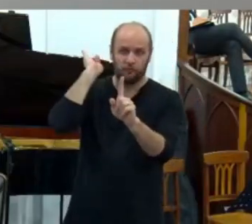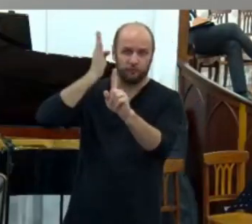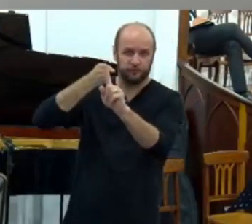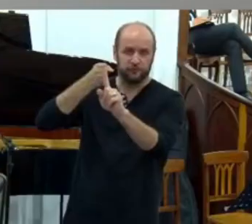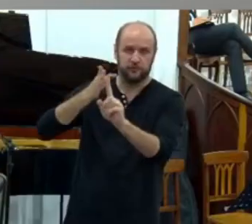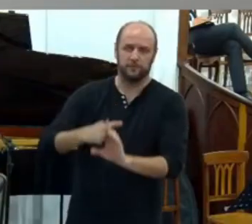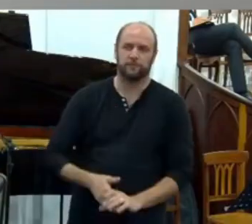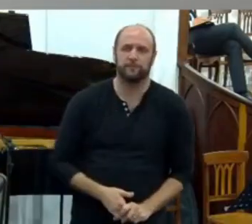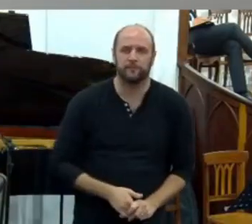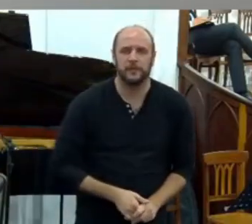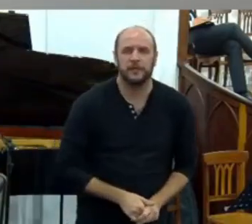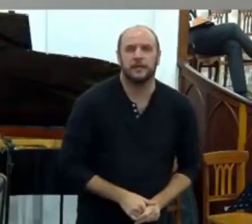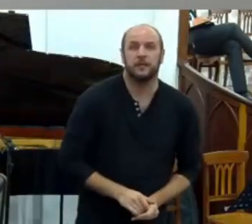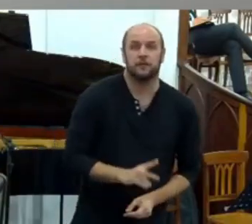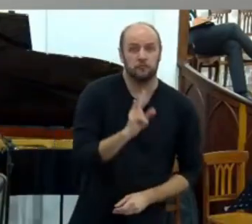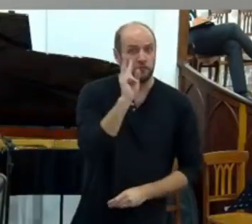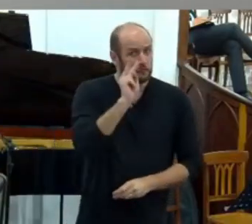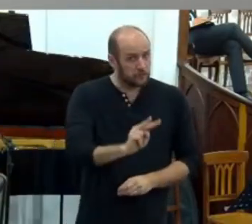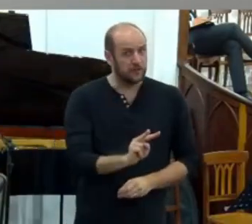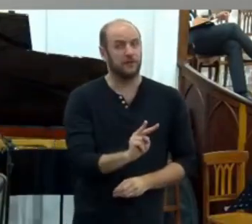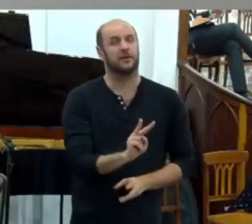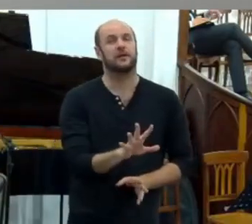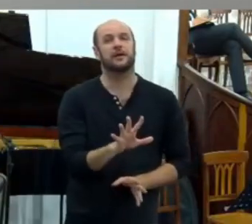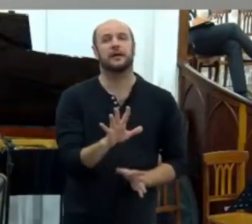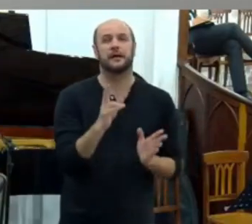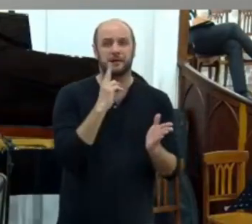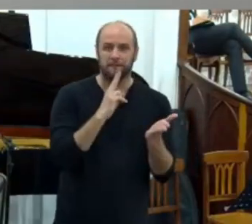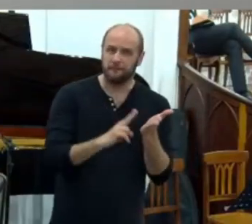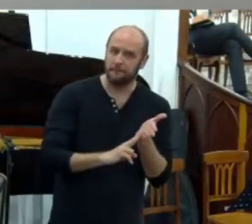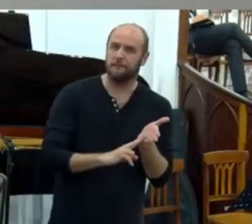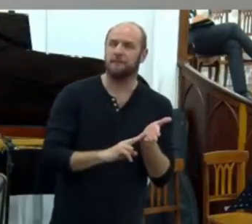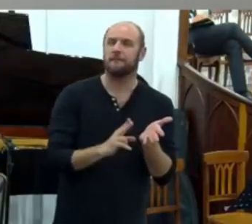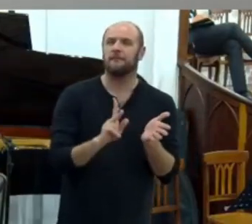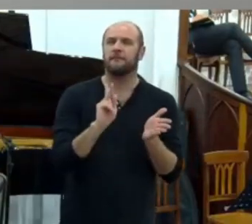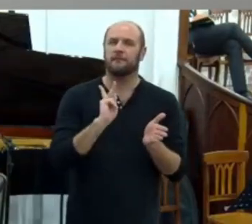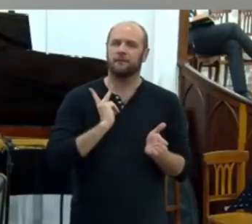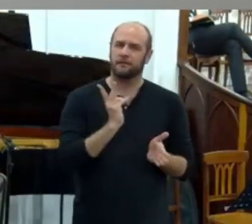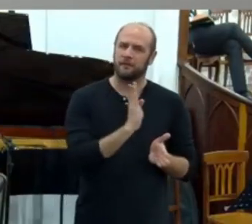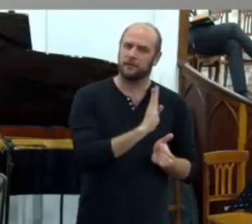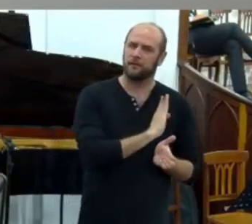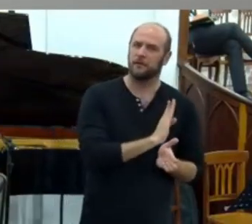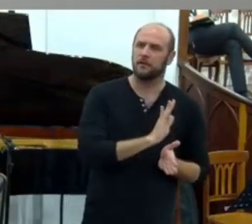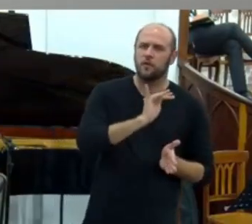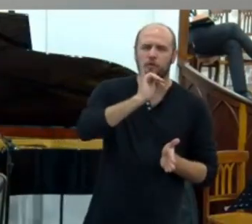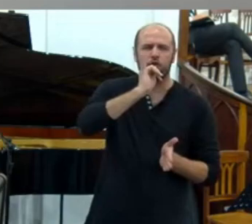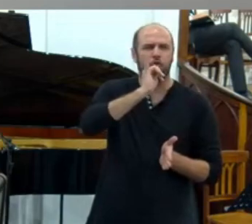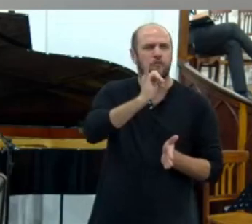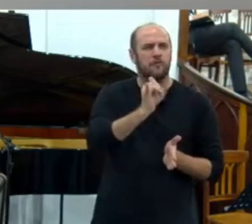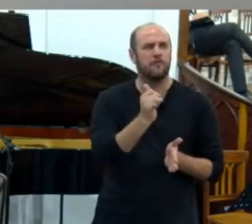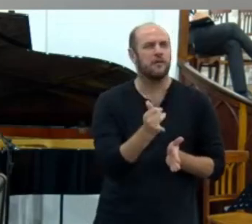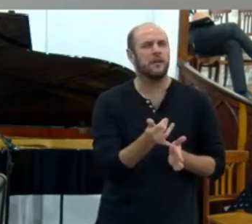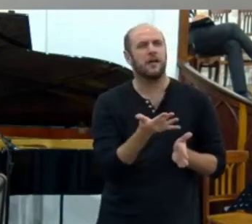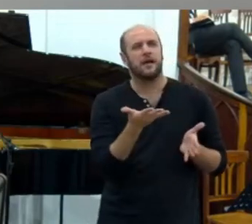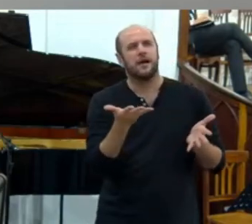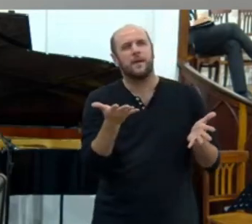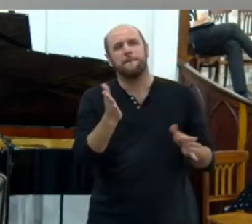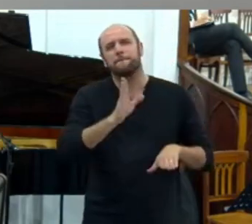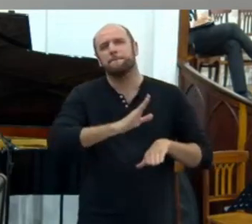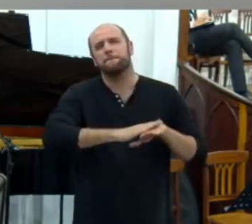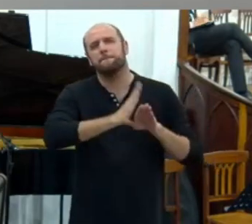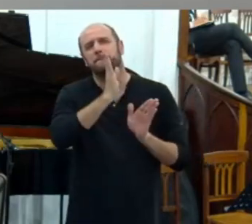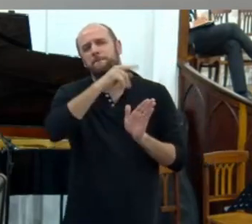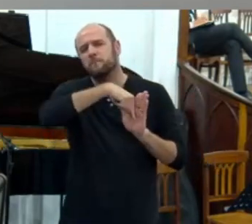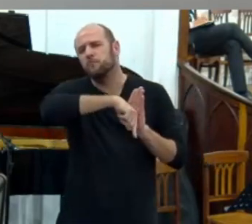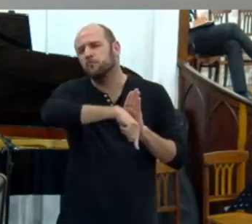E é interessante que a carta aos Hebreus nos reserva a mais sublime e mais